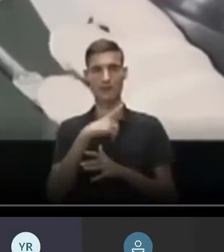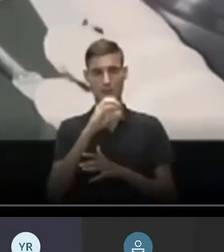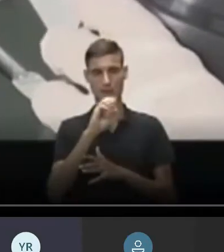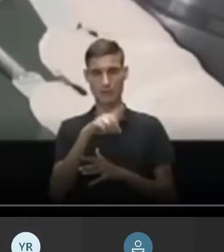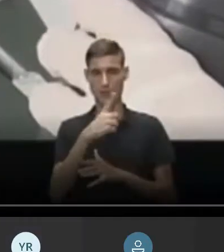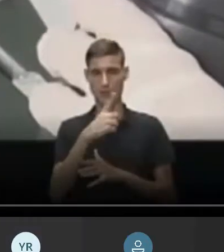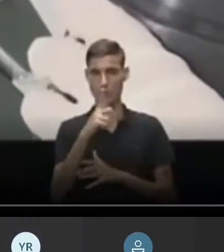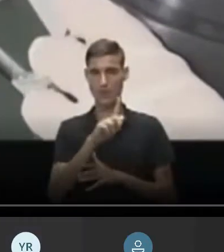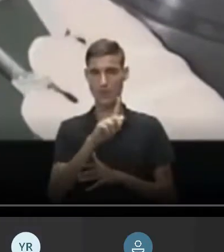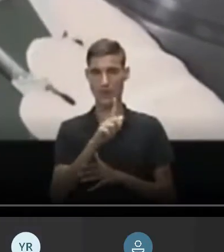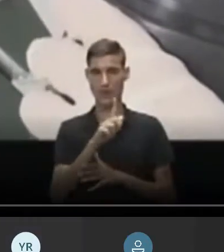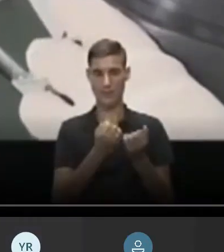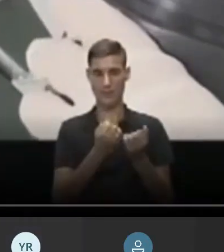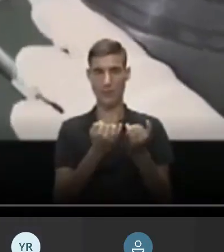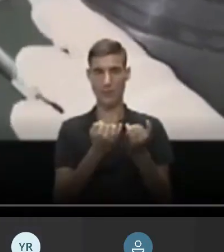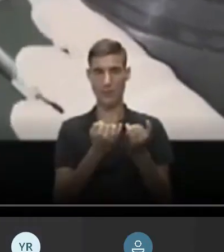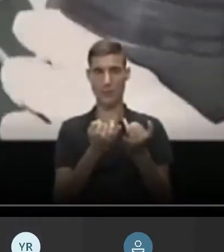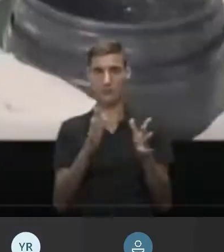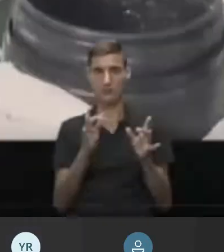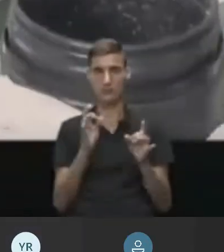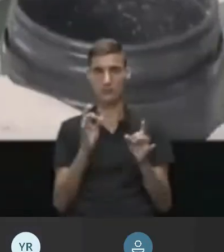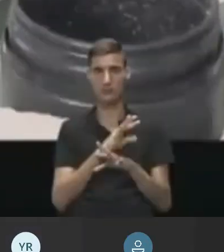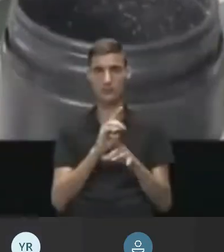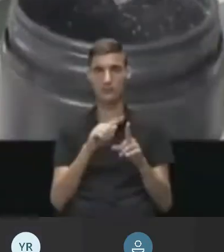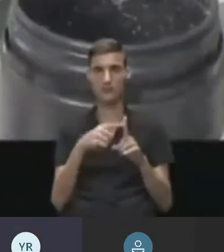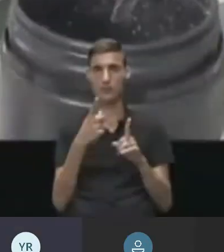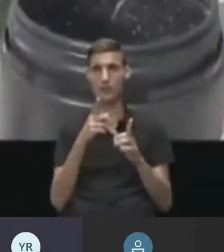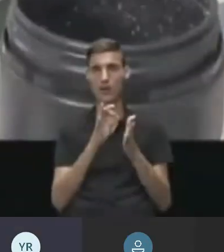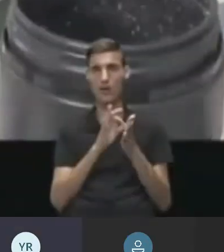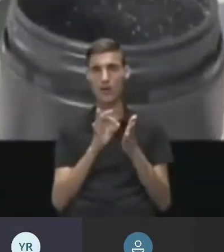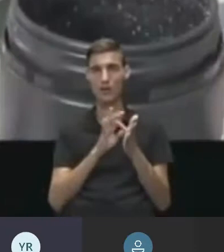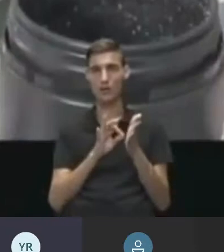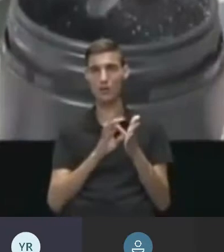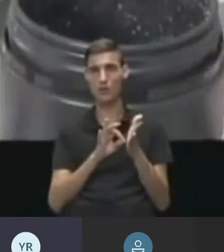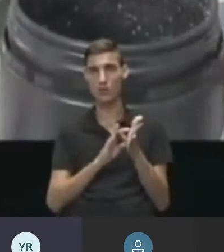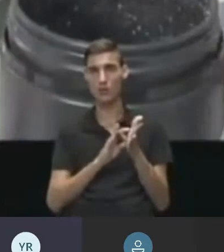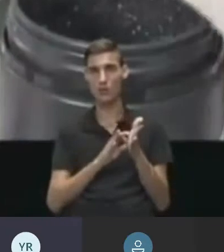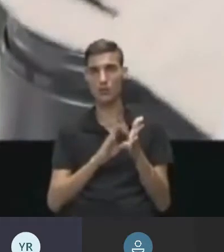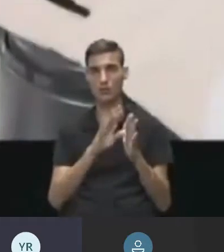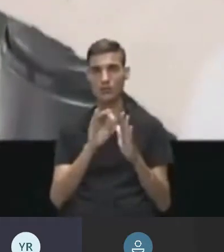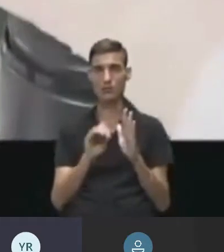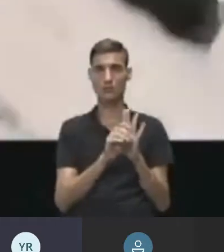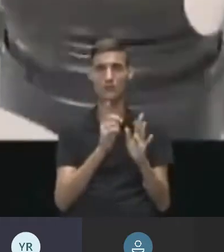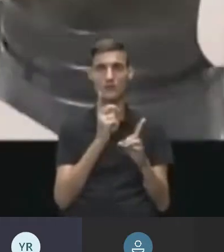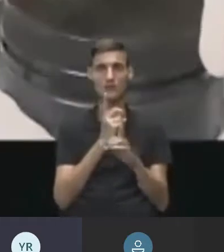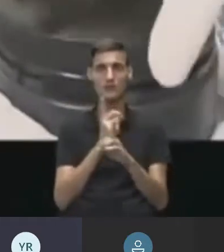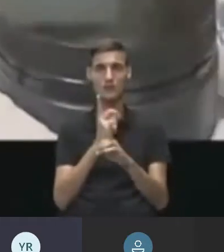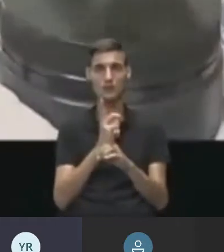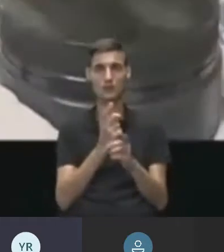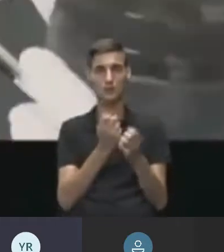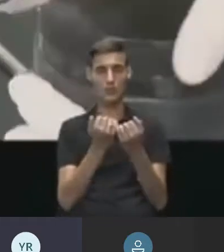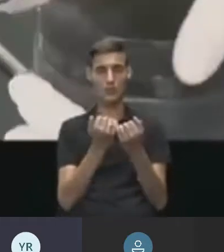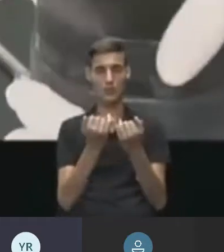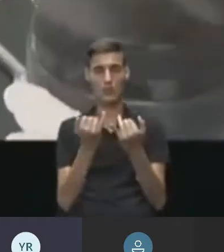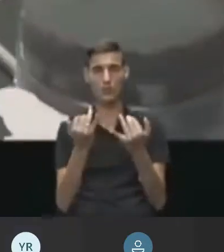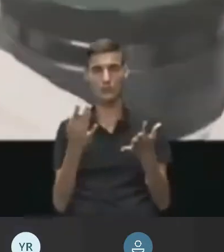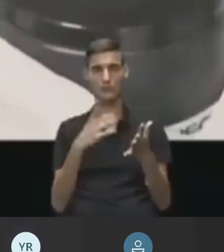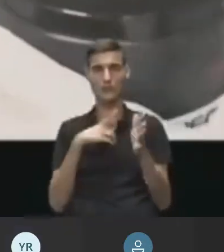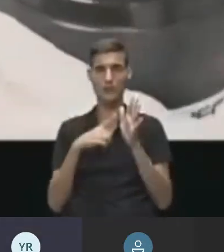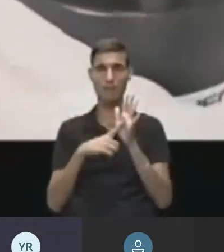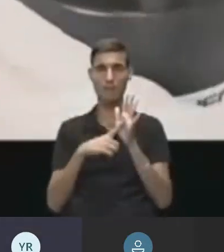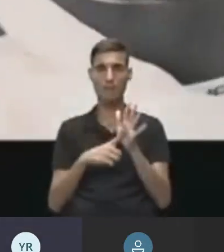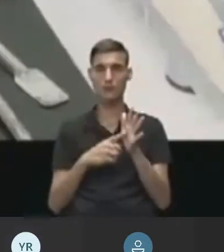gente não vídeo? coloca não, viu? Isso, no vídeo. Foi o que ela fez que eu não reparei esse Primeiro erro? ela colocou outra substância. Ela